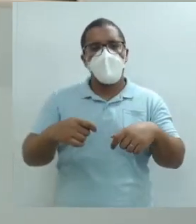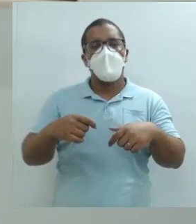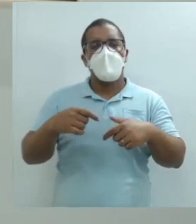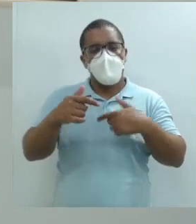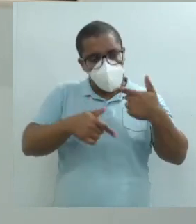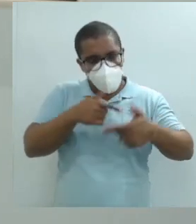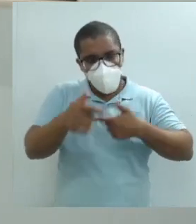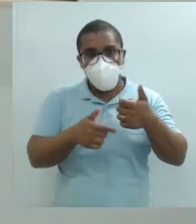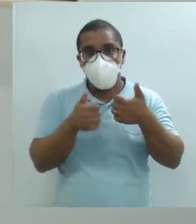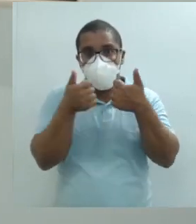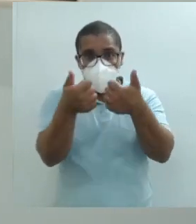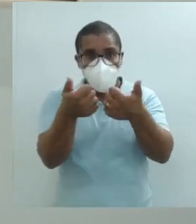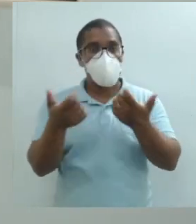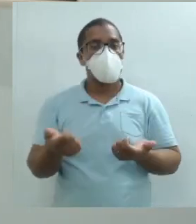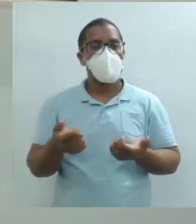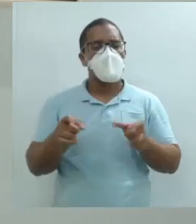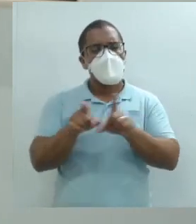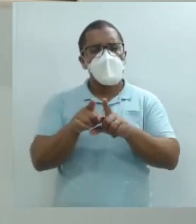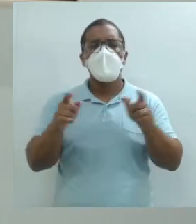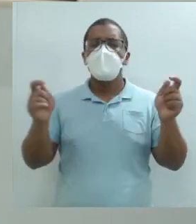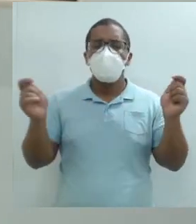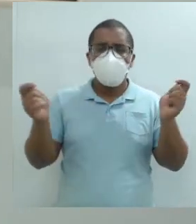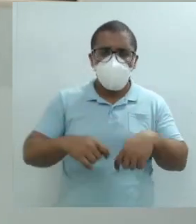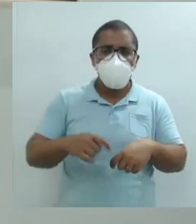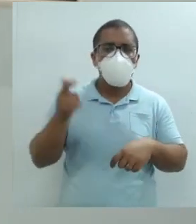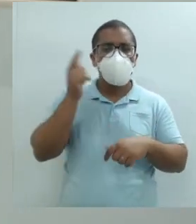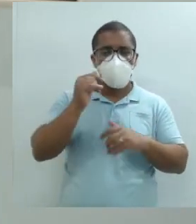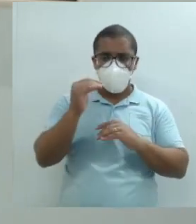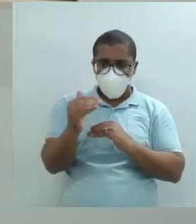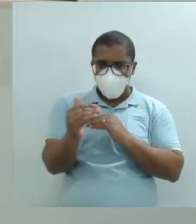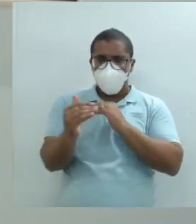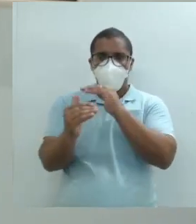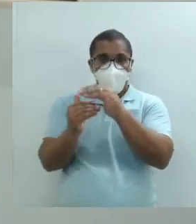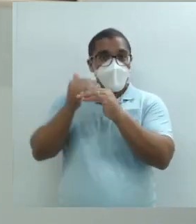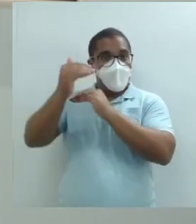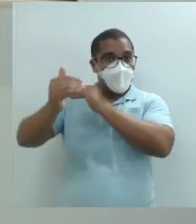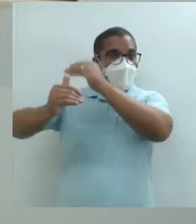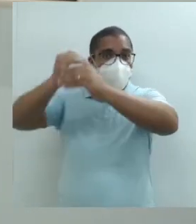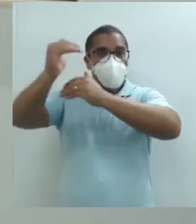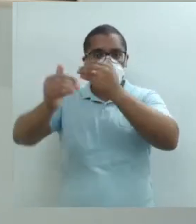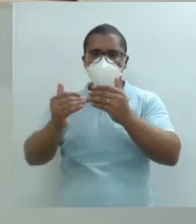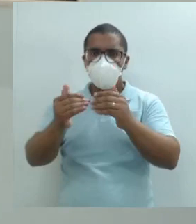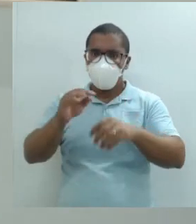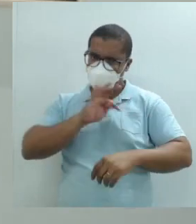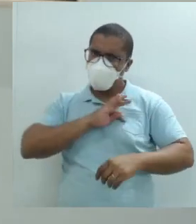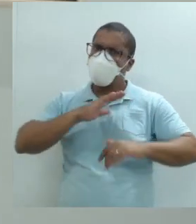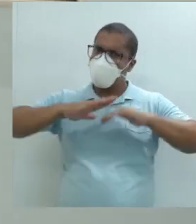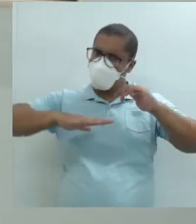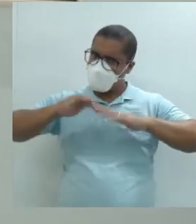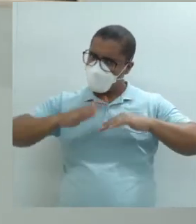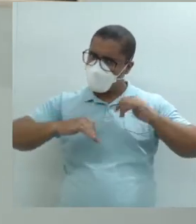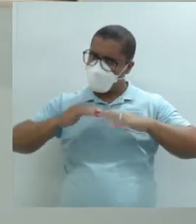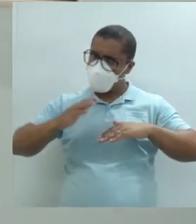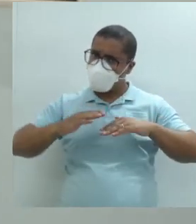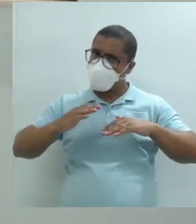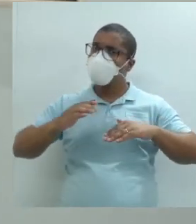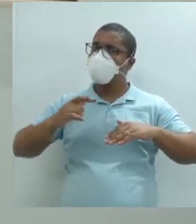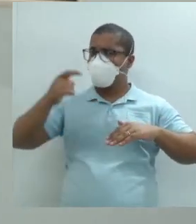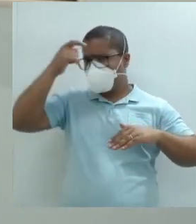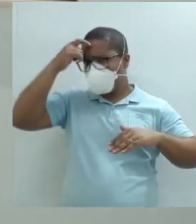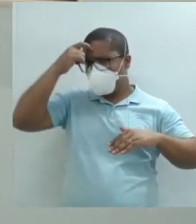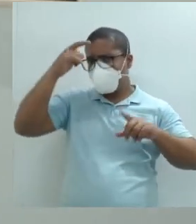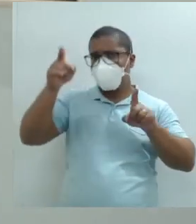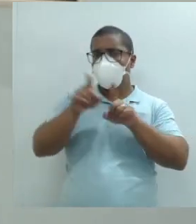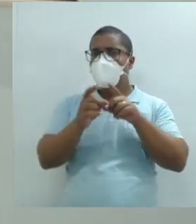mais condições ali, né, de se desenvolver tanto tecnicamente, né, cognitivamente, quanto de